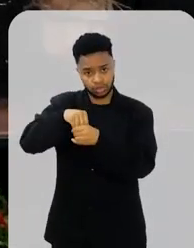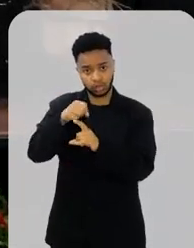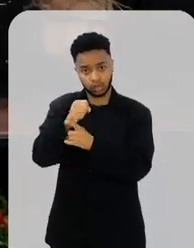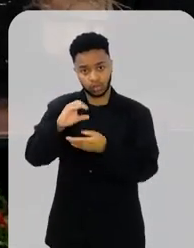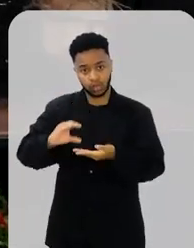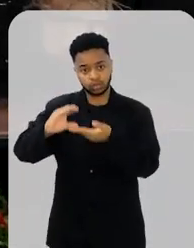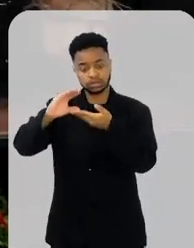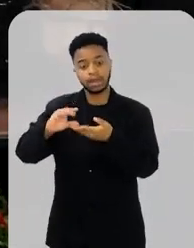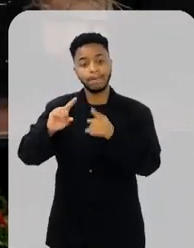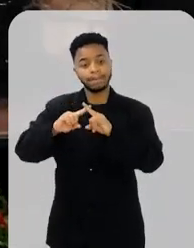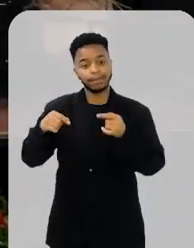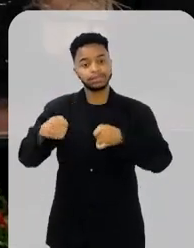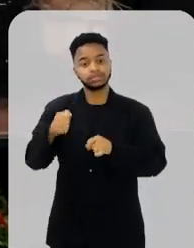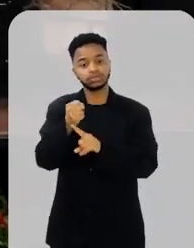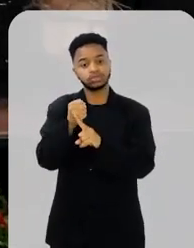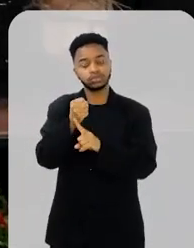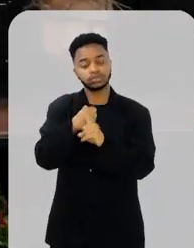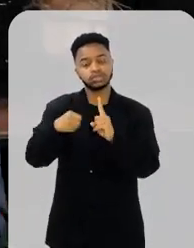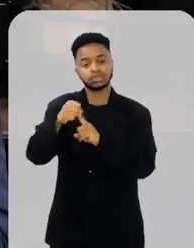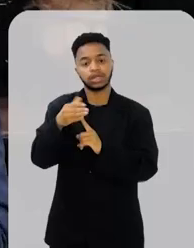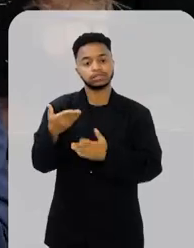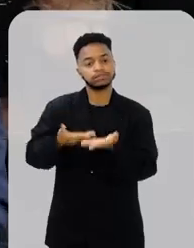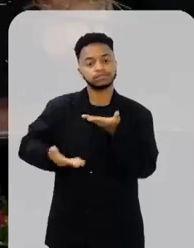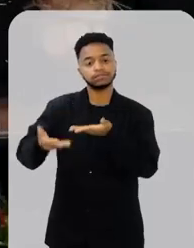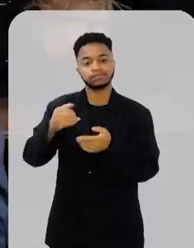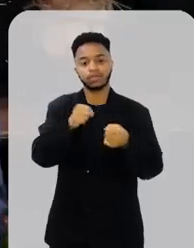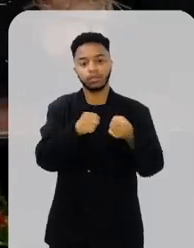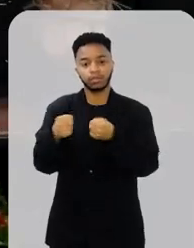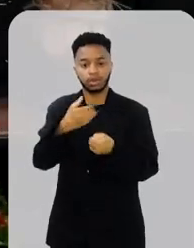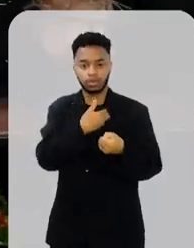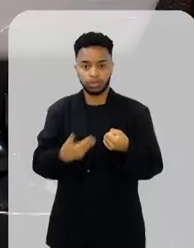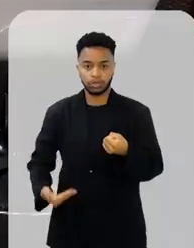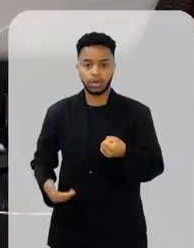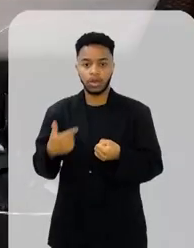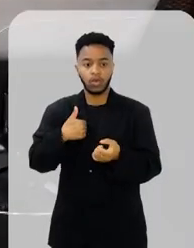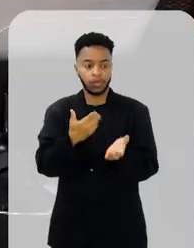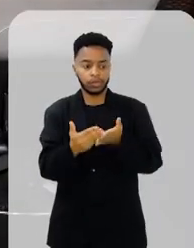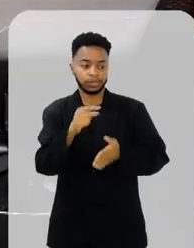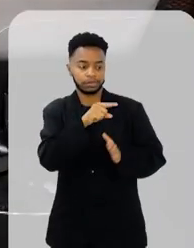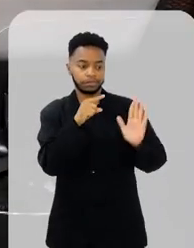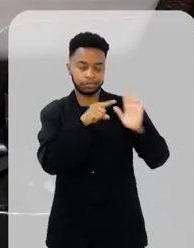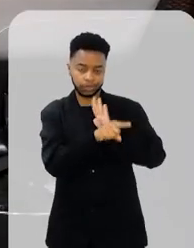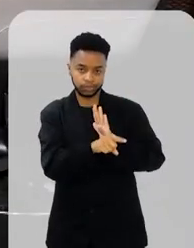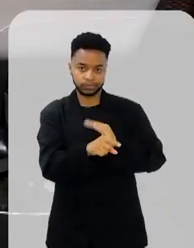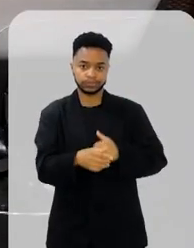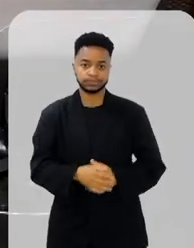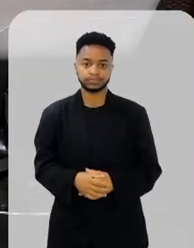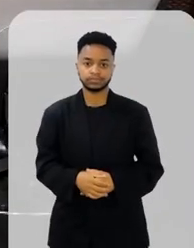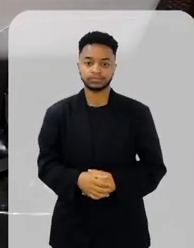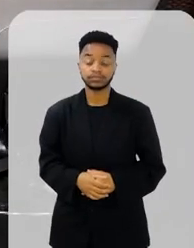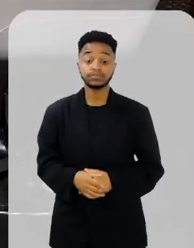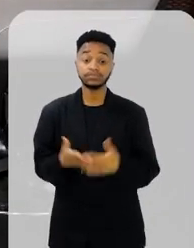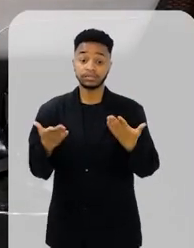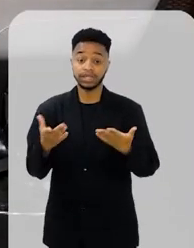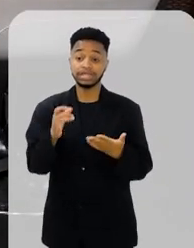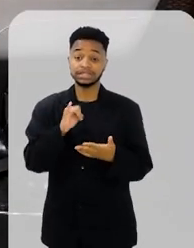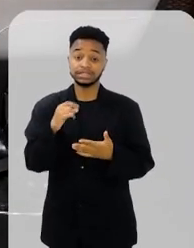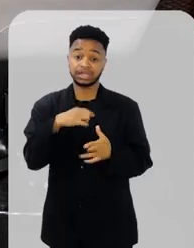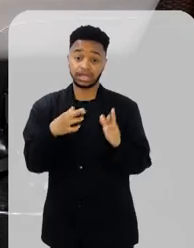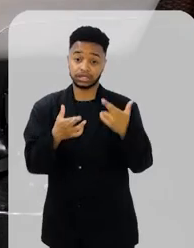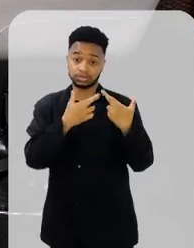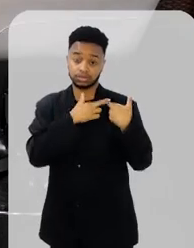à sociedade civil, no diálogo com o poder público? Vou começar com o Paulo. Podemos. Quando você traz